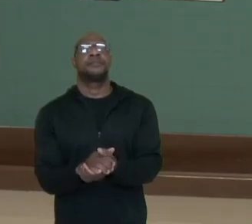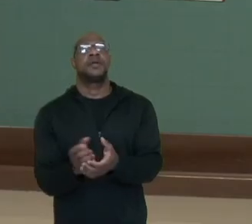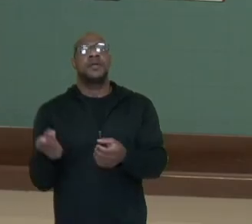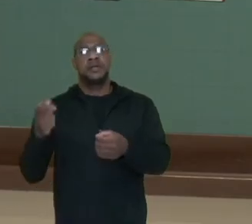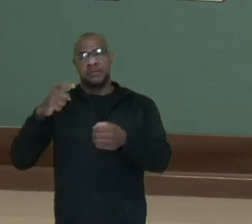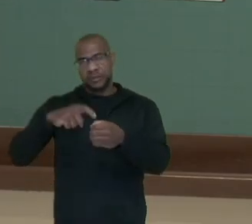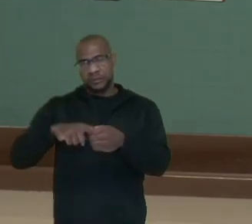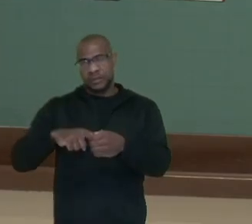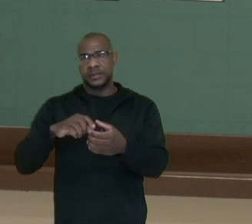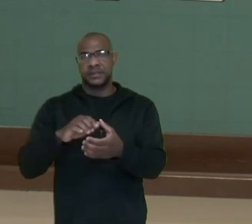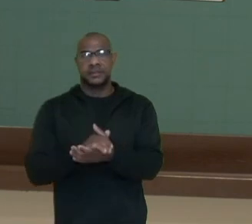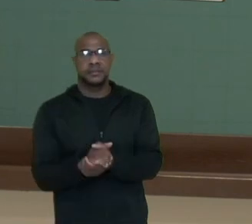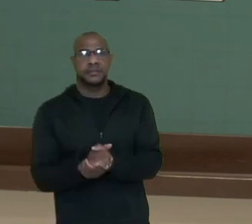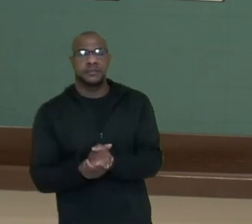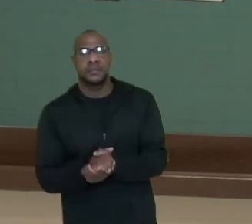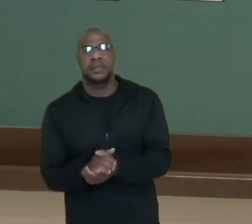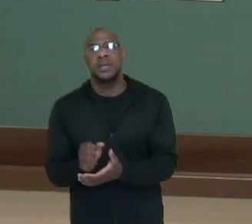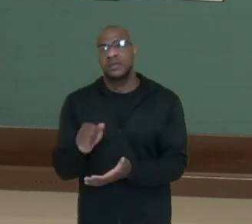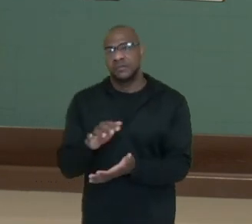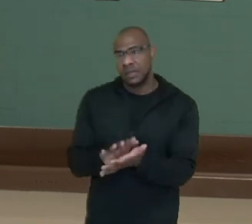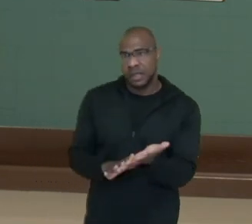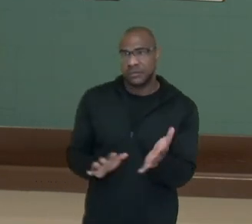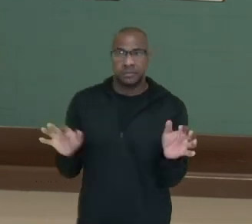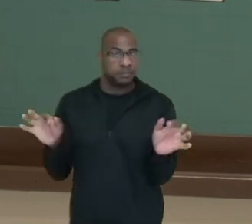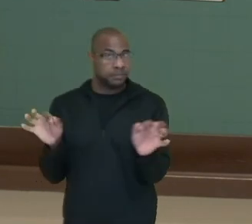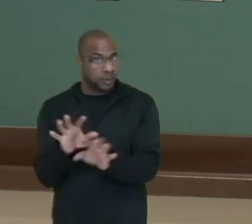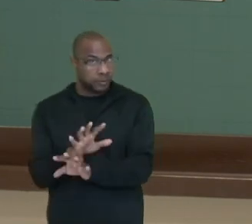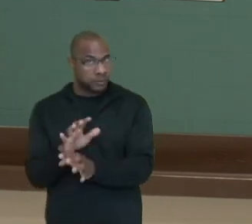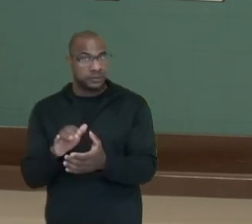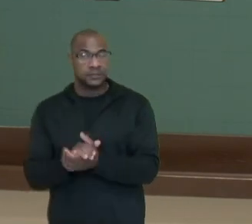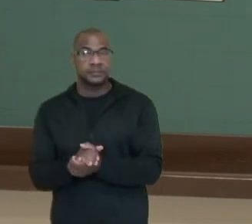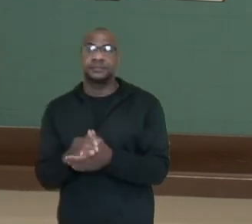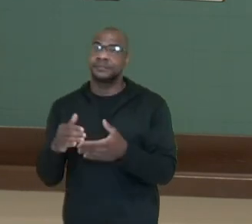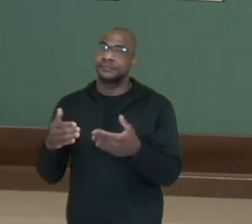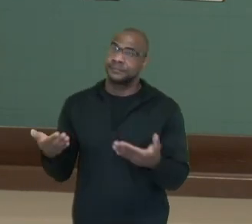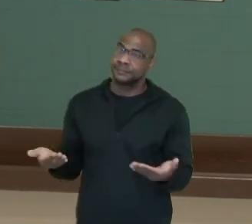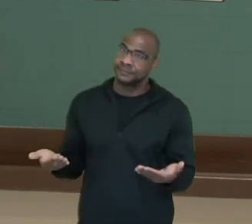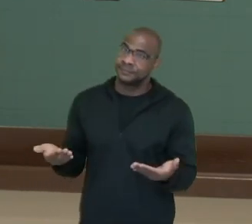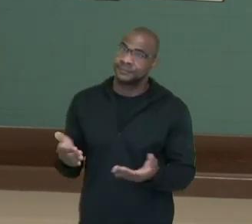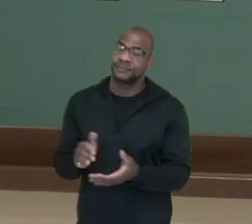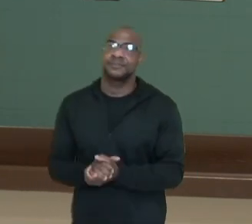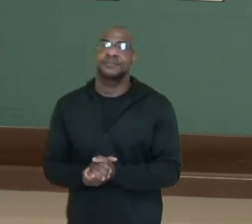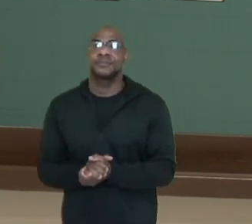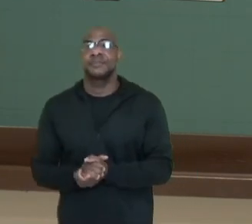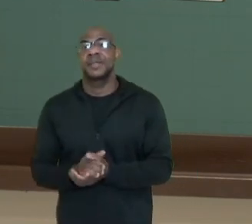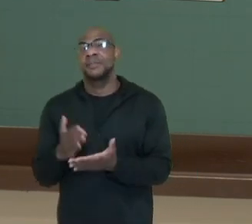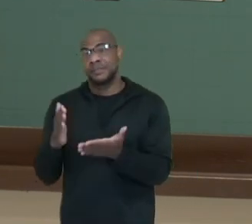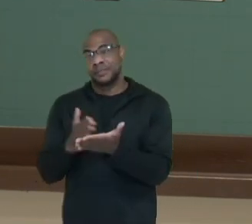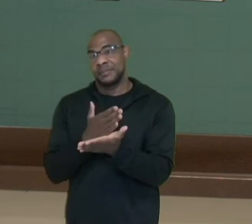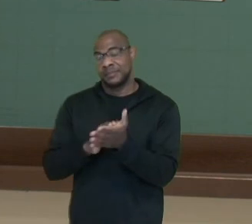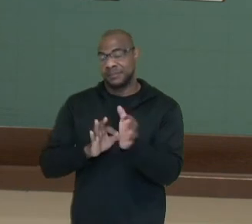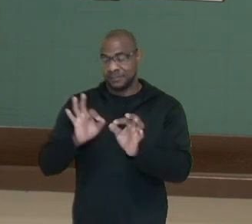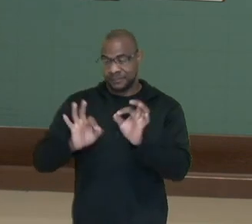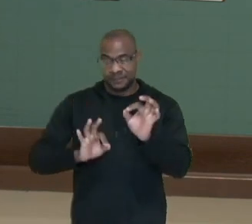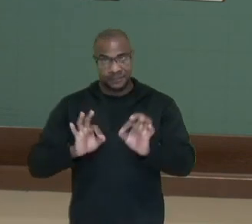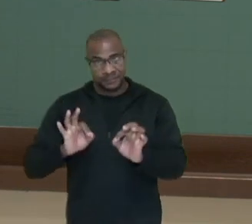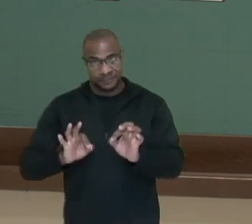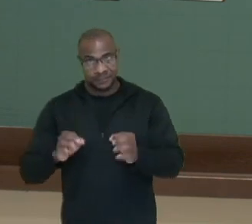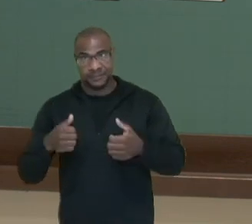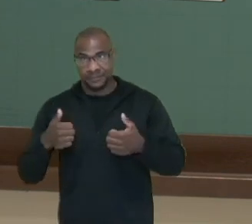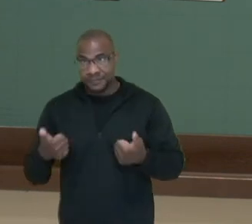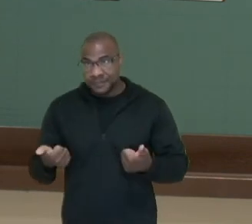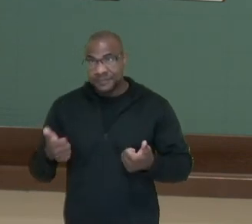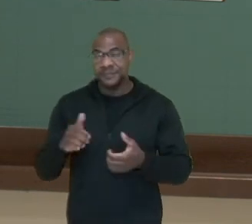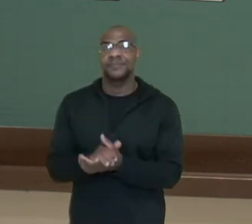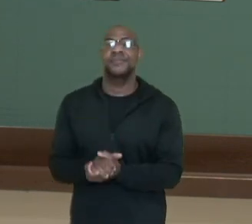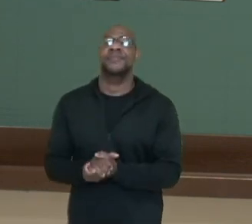Voltei, queridos alunos. Atividade realizada com sucesso? Muito bem, mantenha esse caderno organizado para depois socializar com os colegas